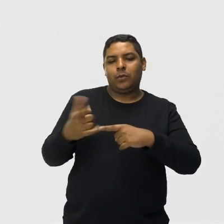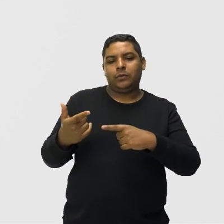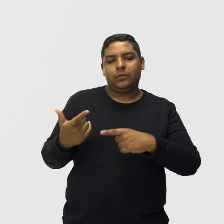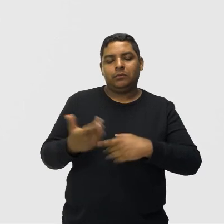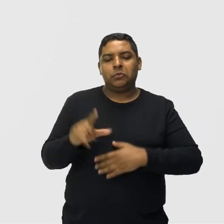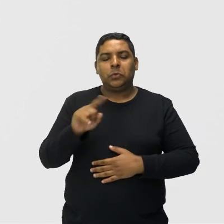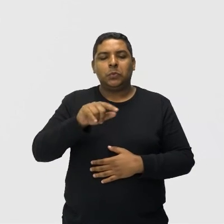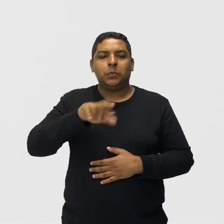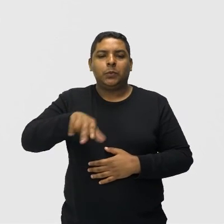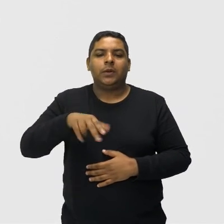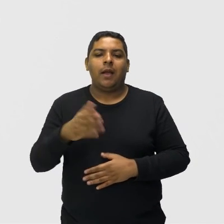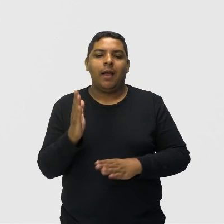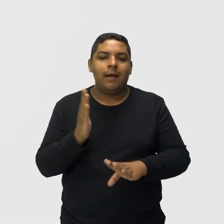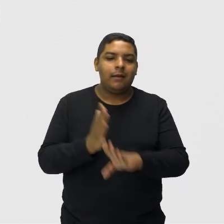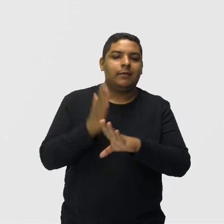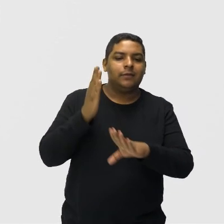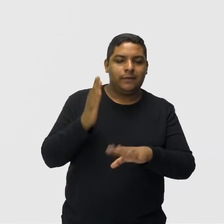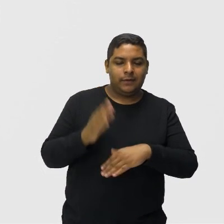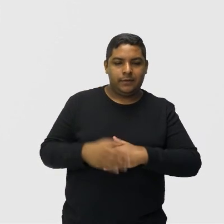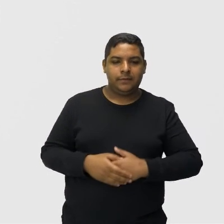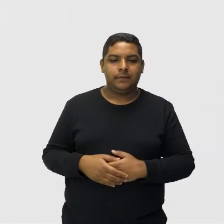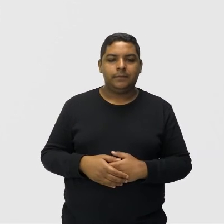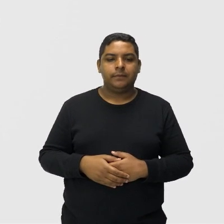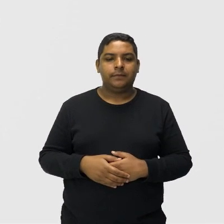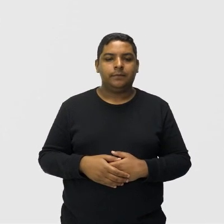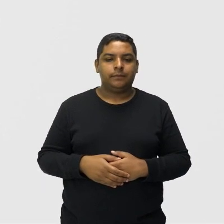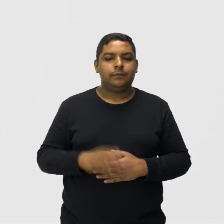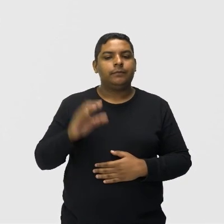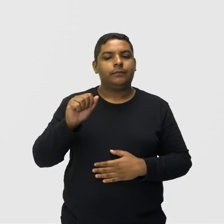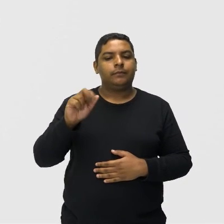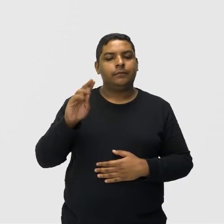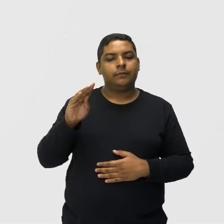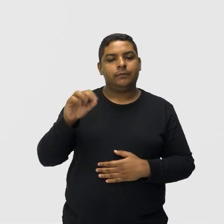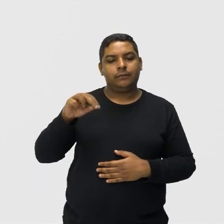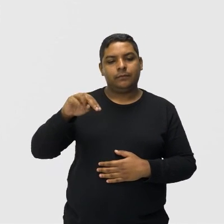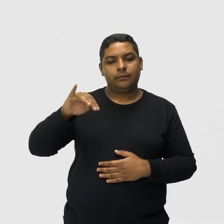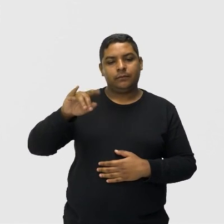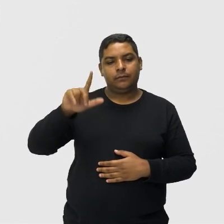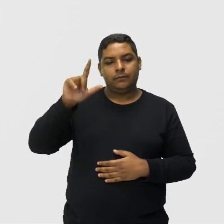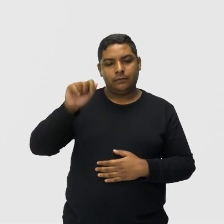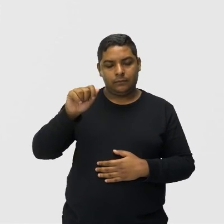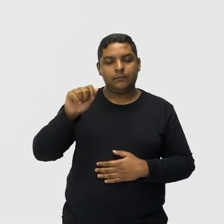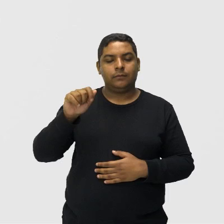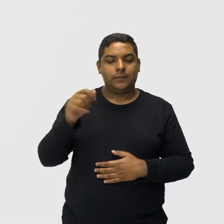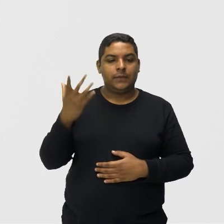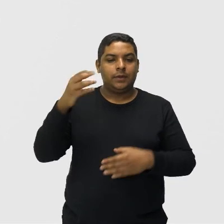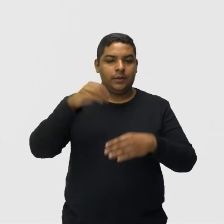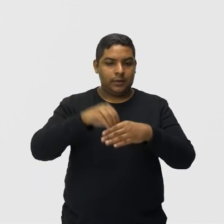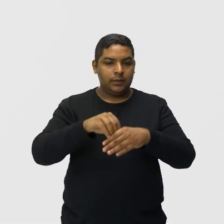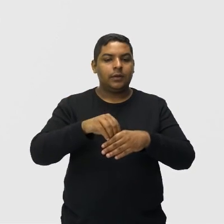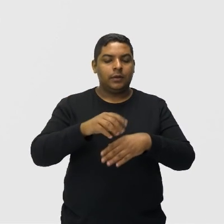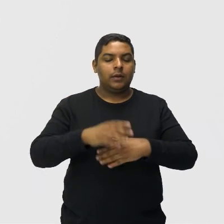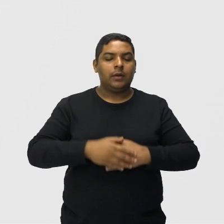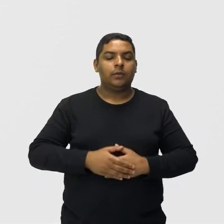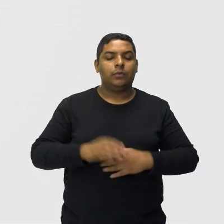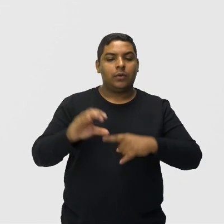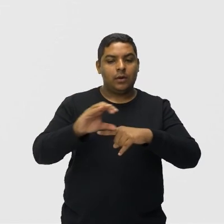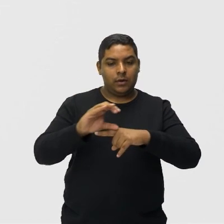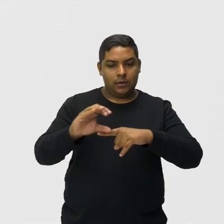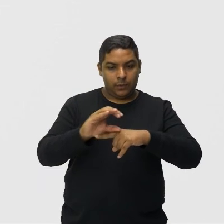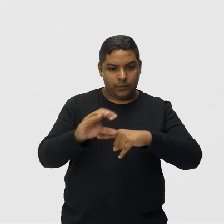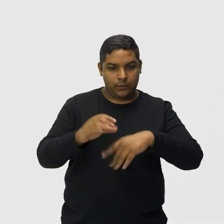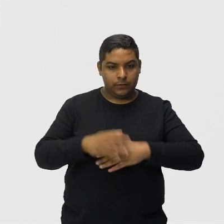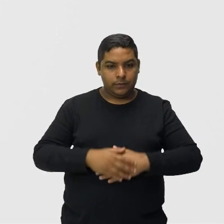que identificar, né? Como só tem um carbono e a carbonila está nesse carbono, obviamente, né? Então, ela está